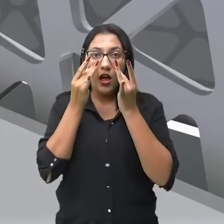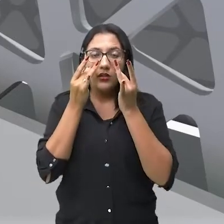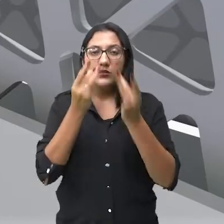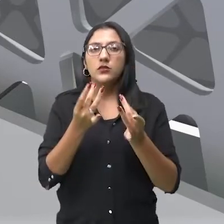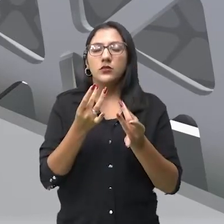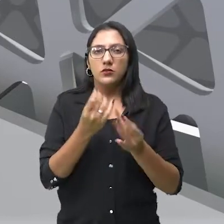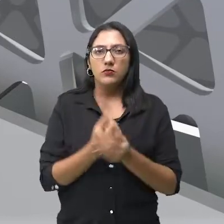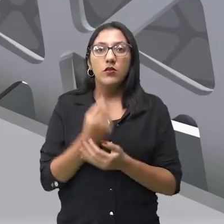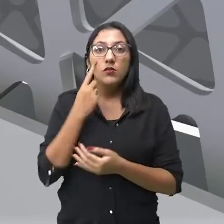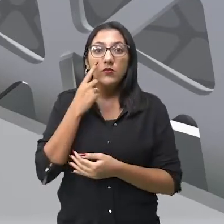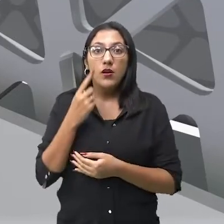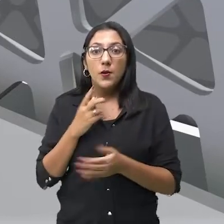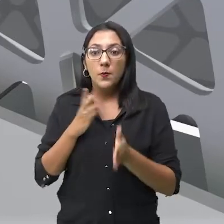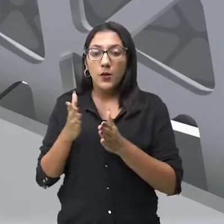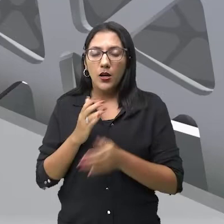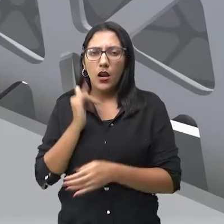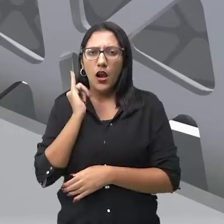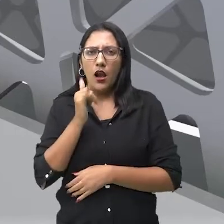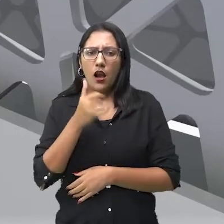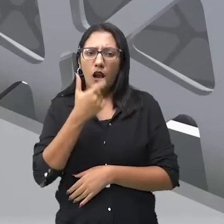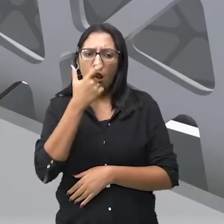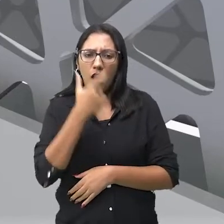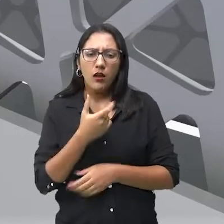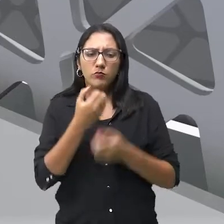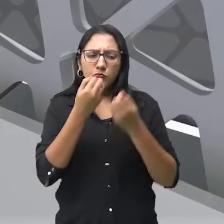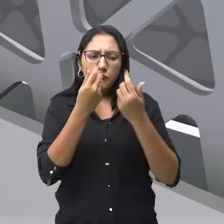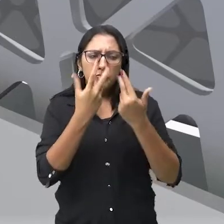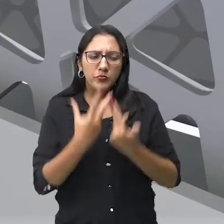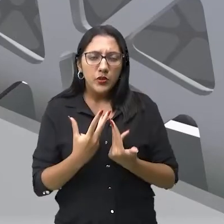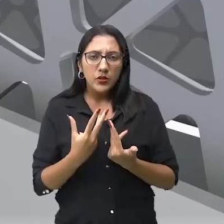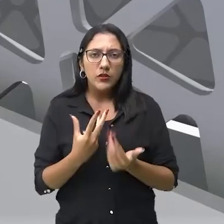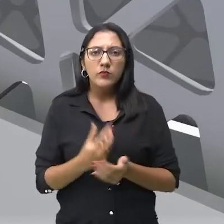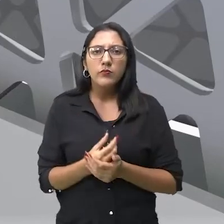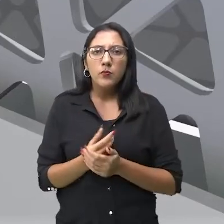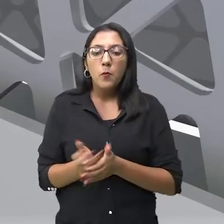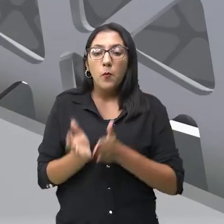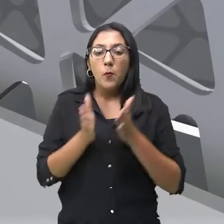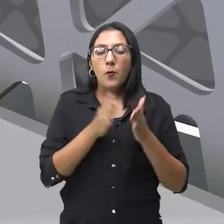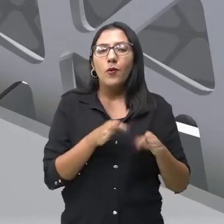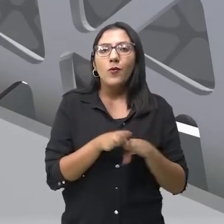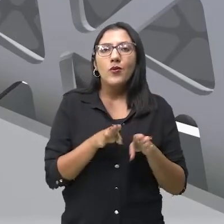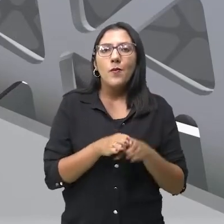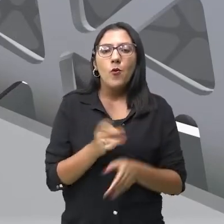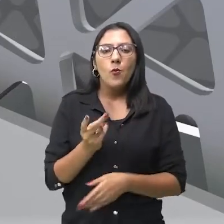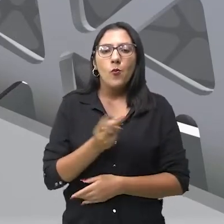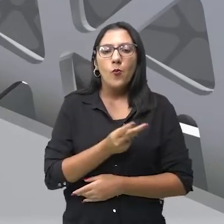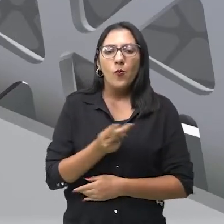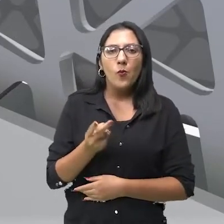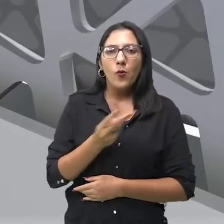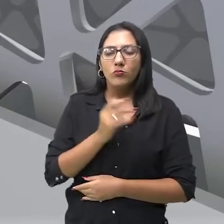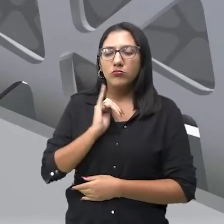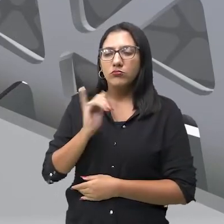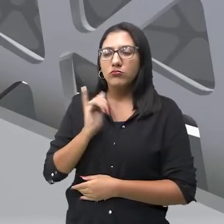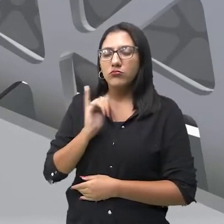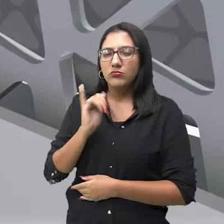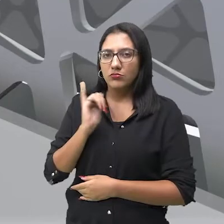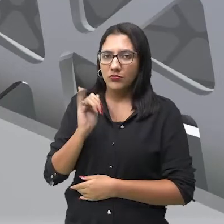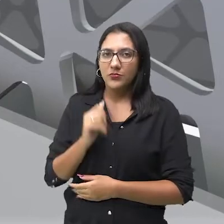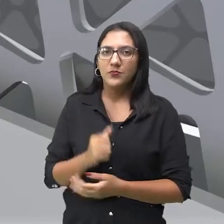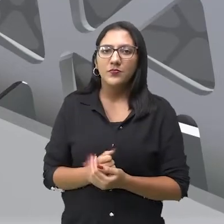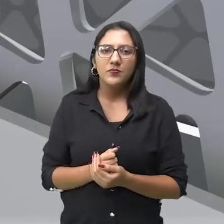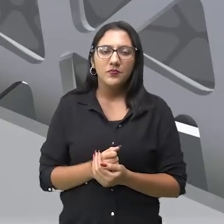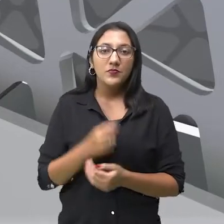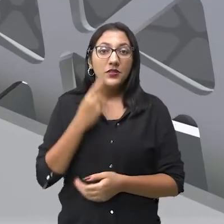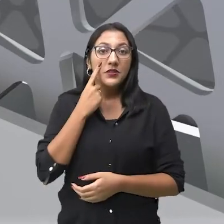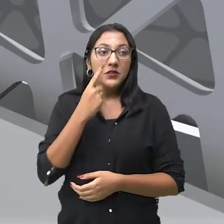que fala, no momento em que é o narrador que expõe os fatos e no momento em que a personagem fala. No caso aí, nós